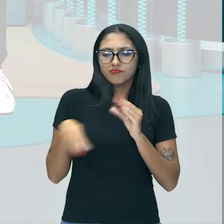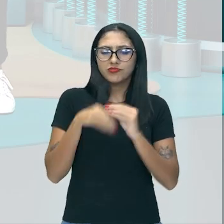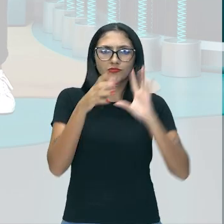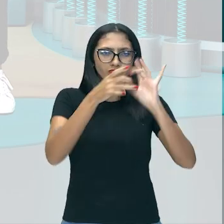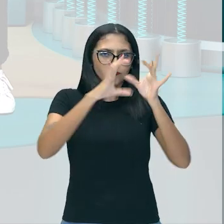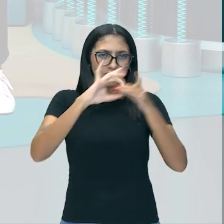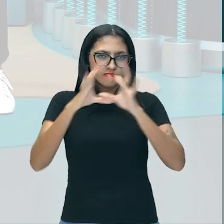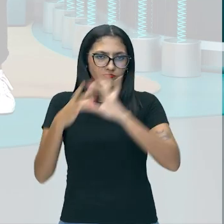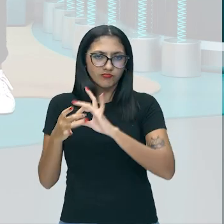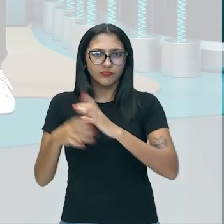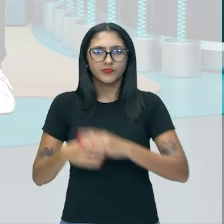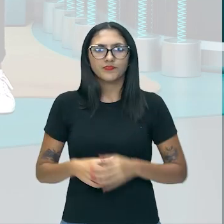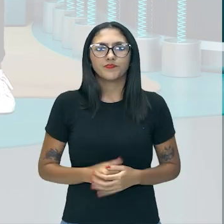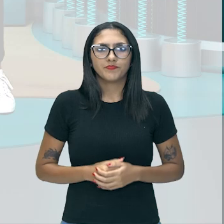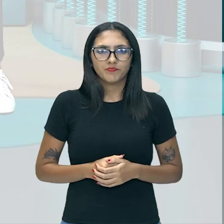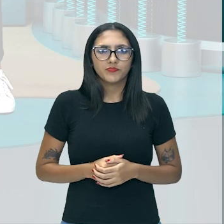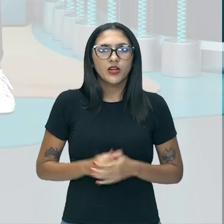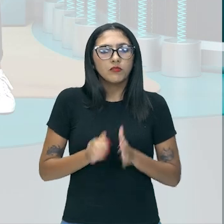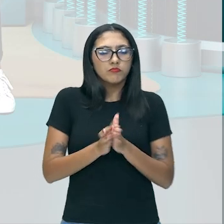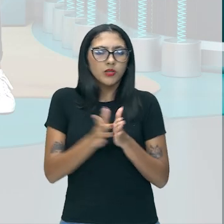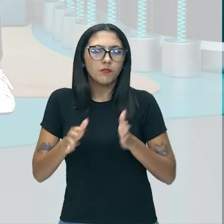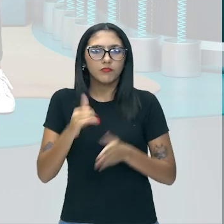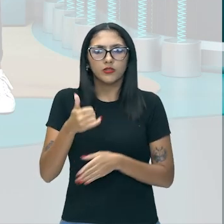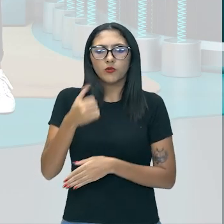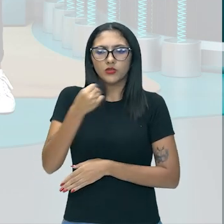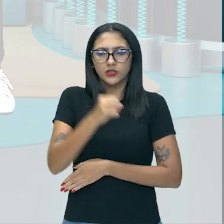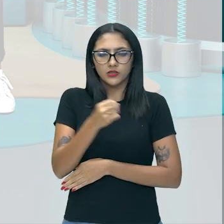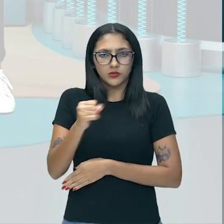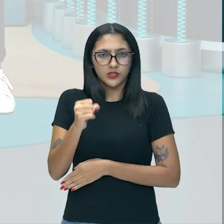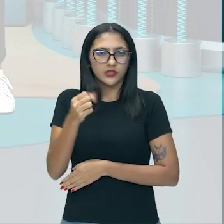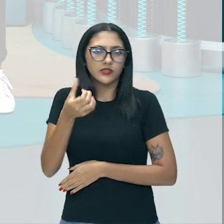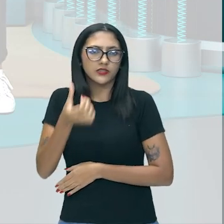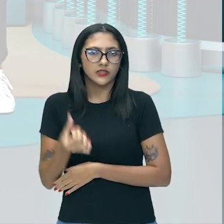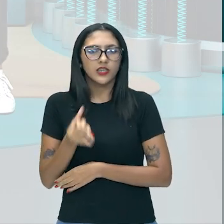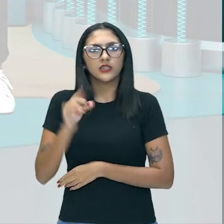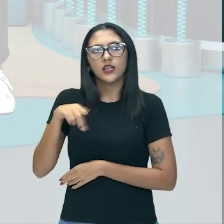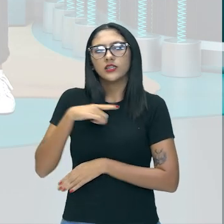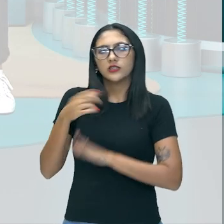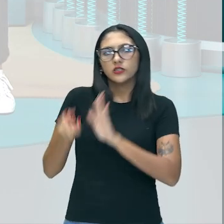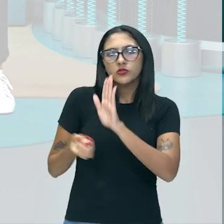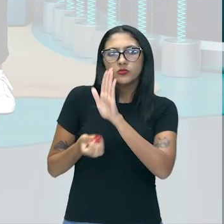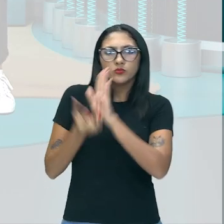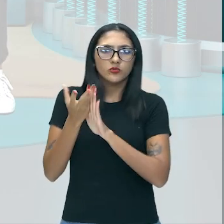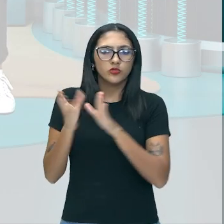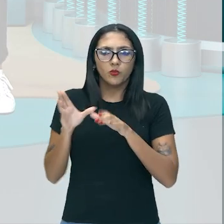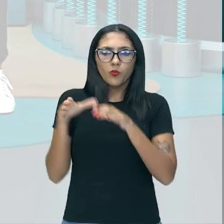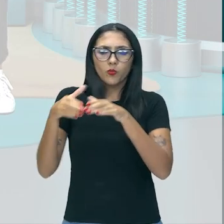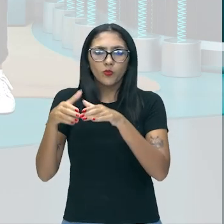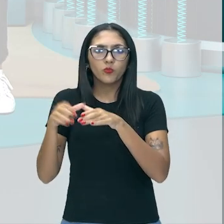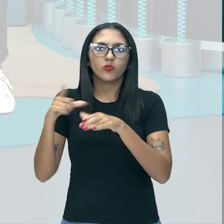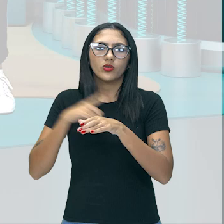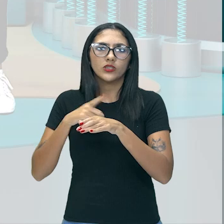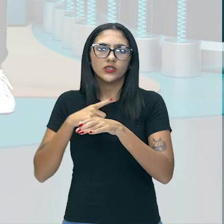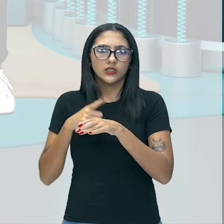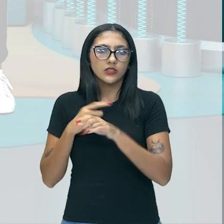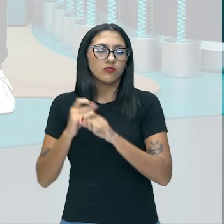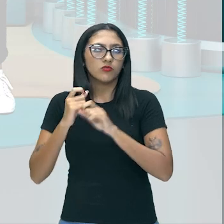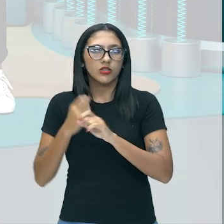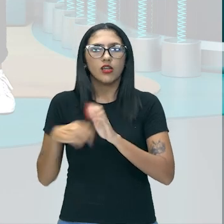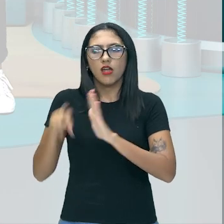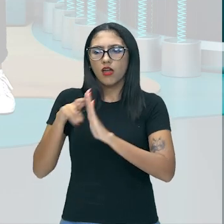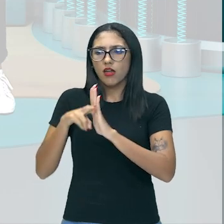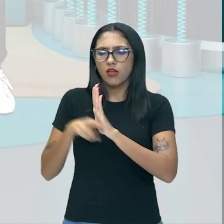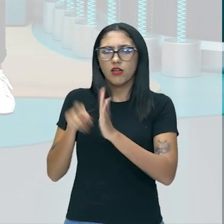1886 surgiu a International Rugby Board, entidade internacional que regulamenta esse esporte até os